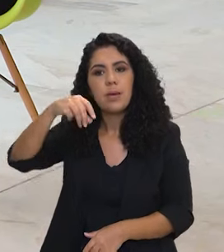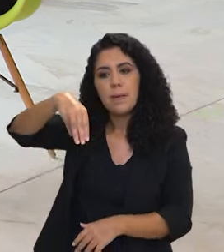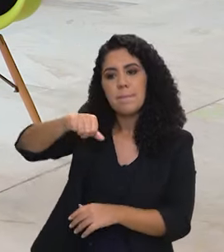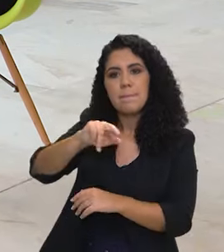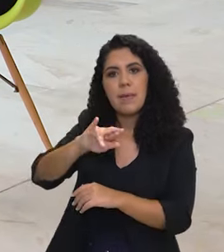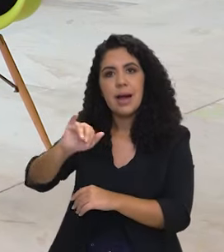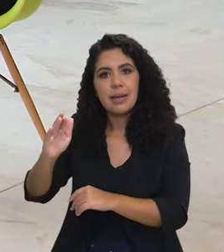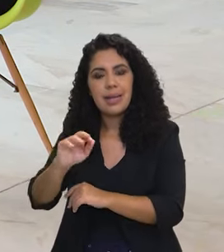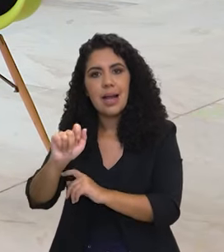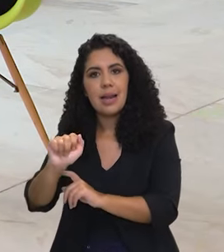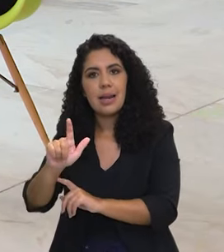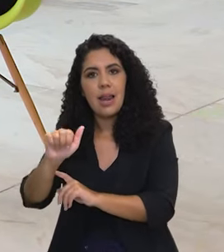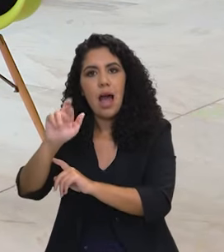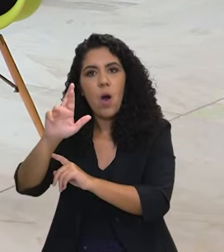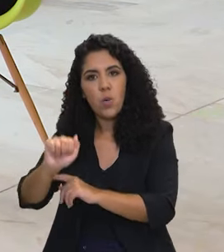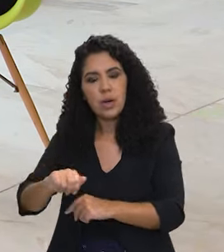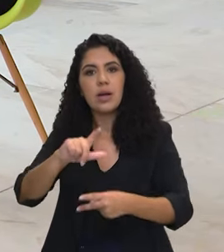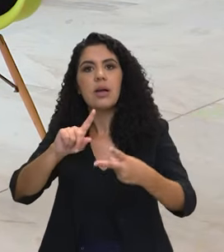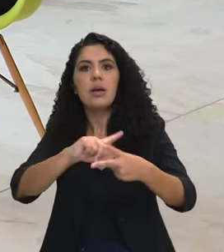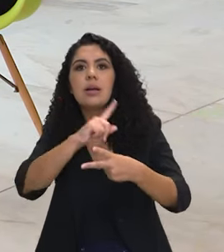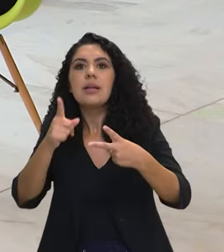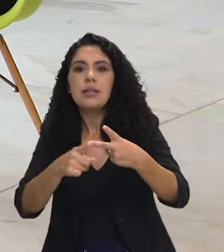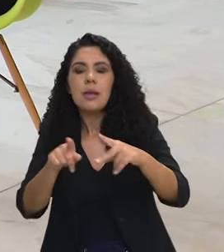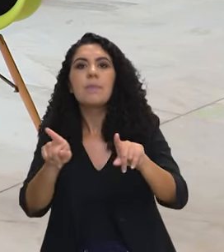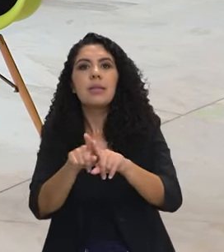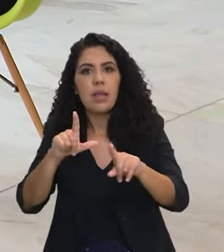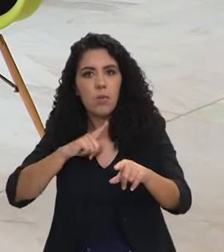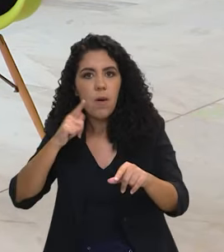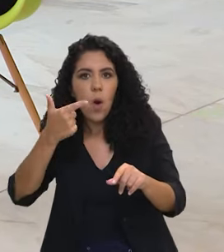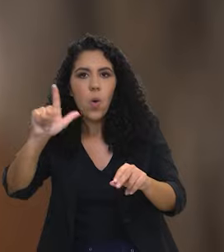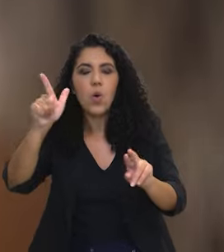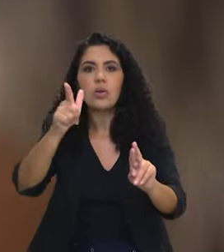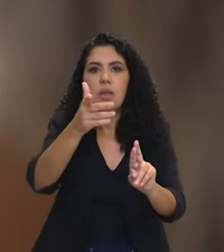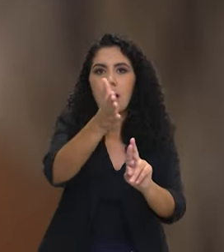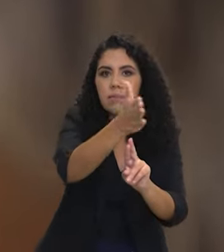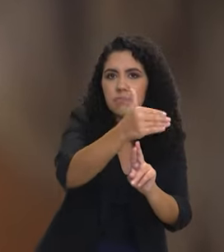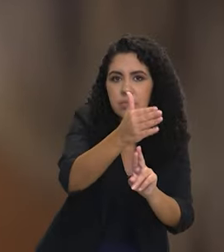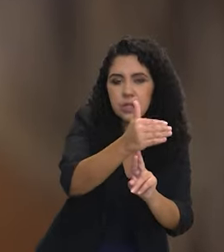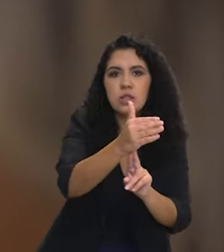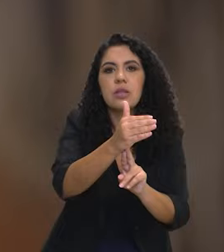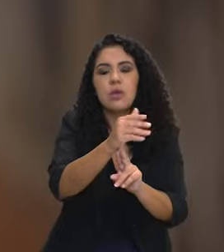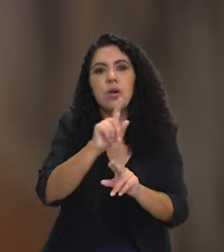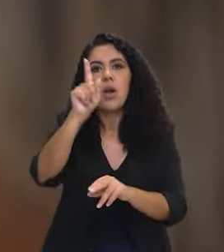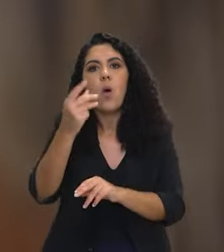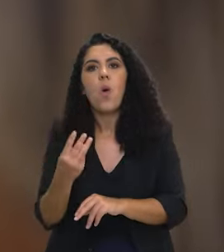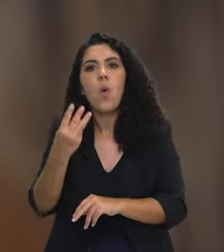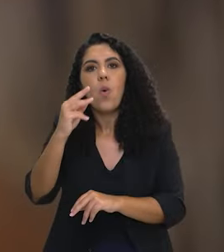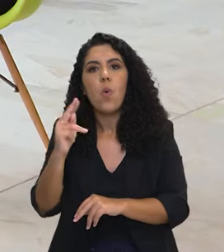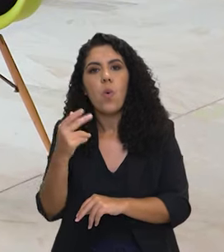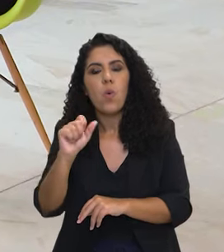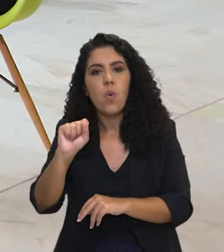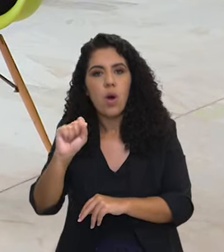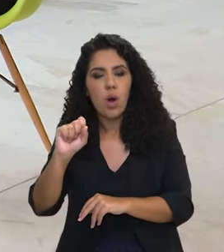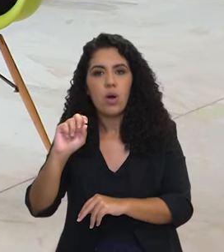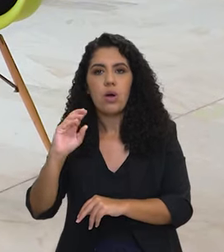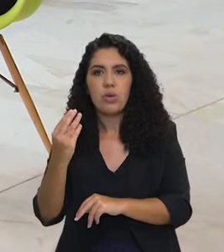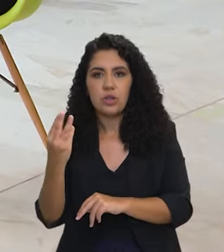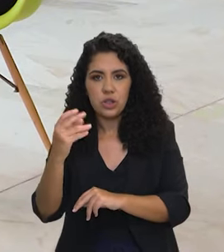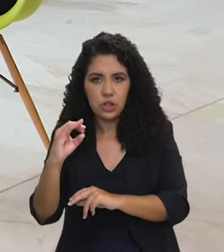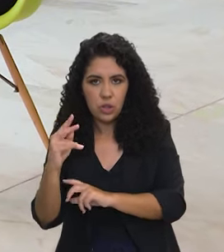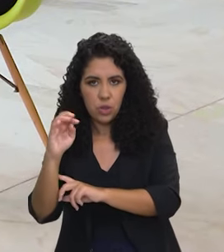Maria Laura. Nós temos uma embaixadora em Washington também, que é algo inédito. E embaixadoras em postos importantes,